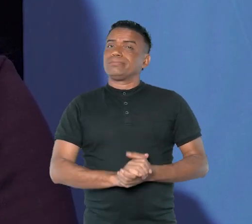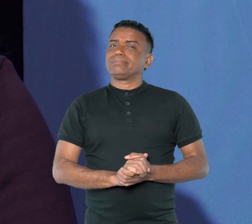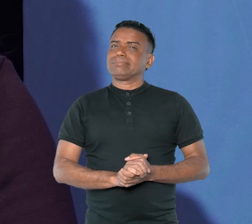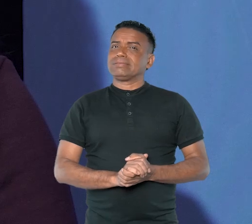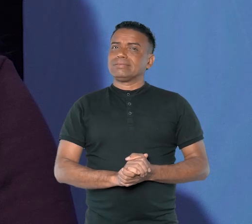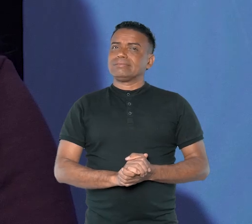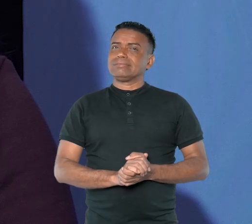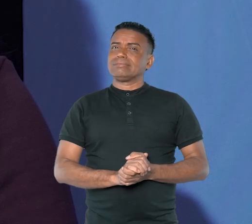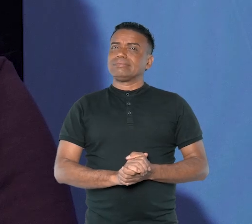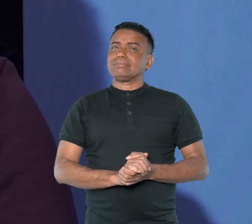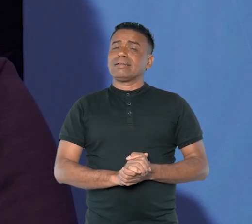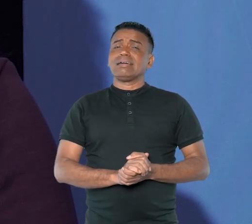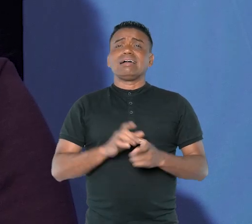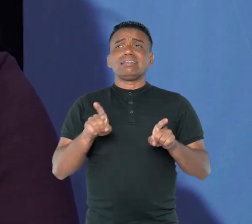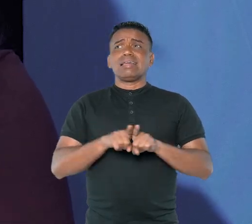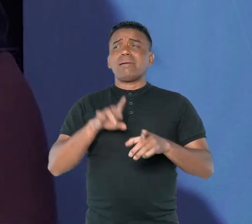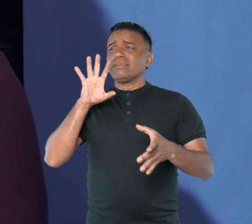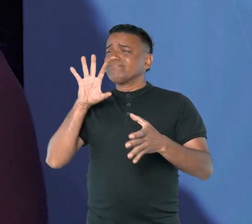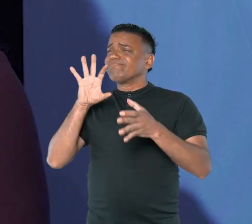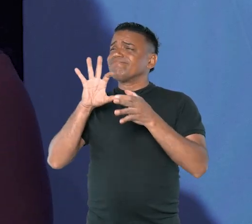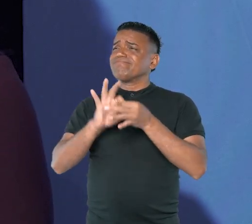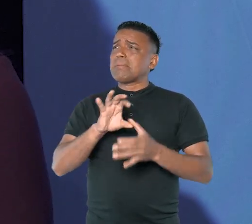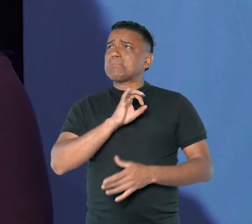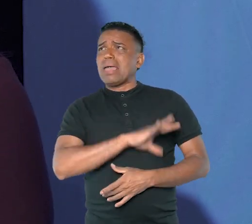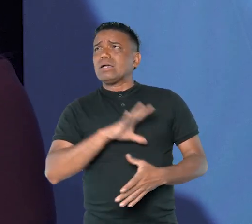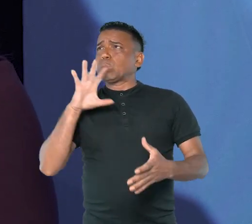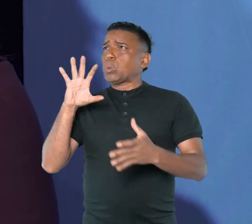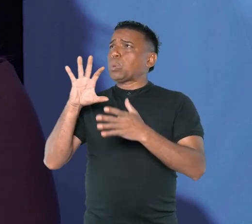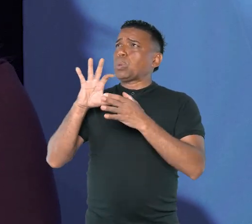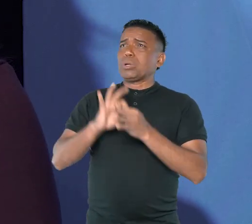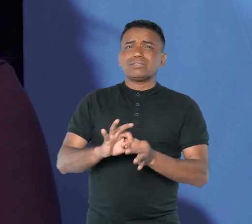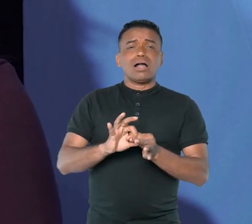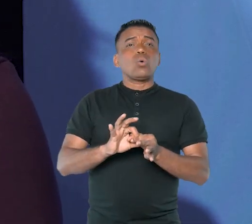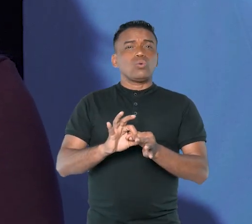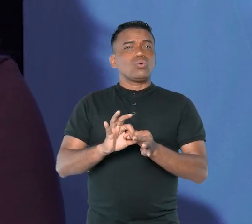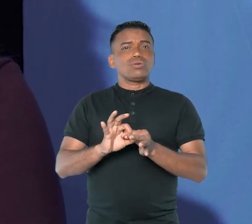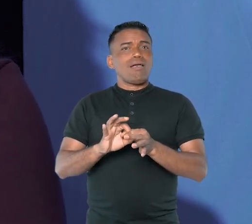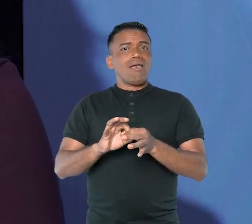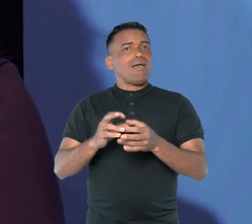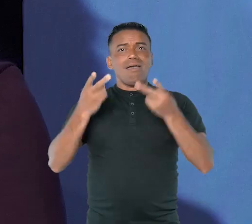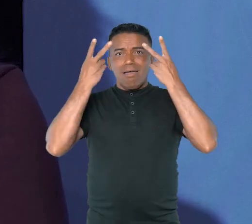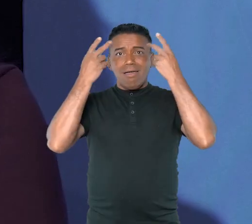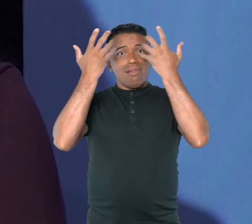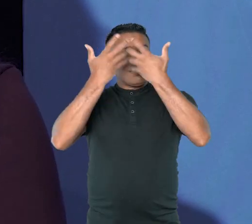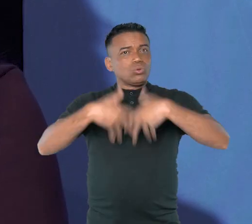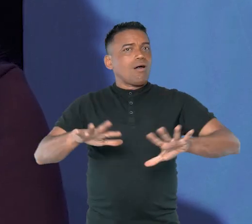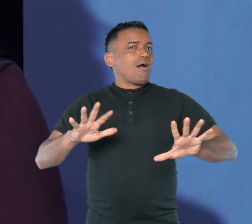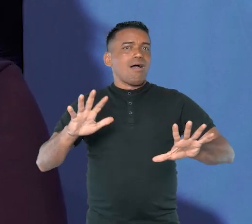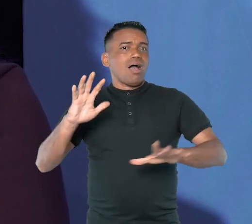de muita conexão, né, com alguma coisa que é